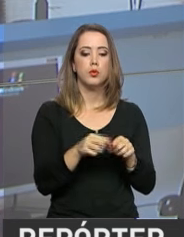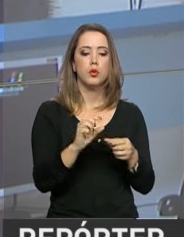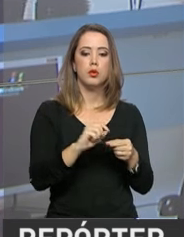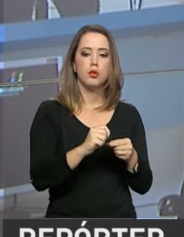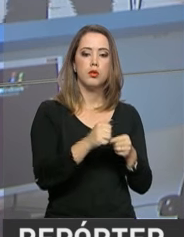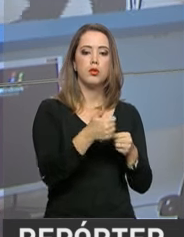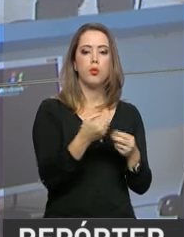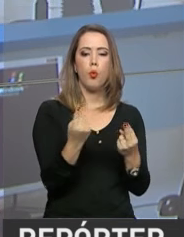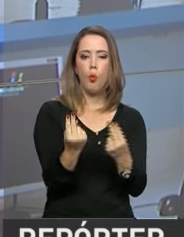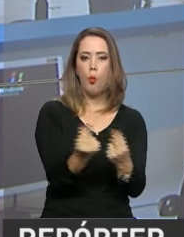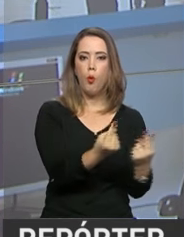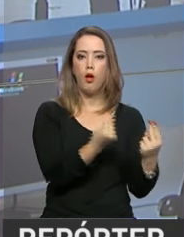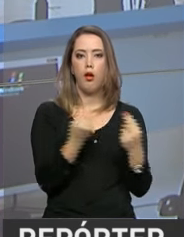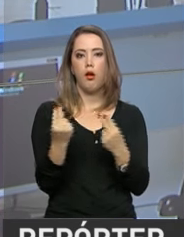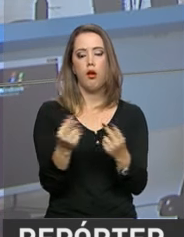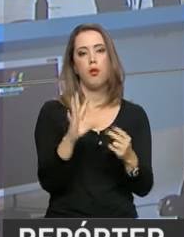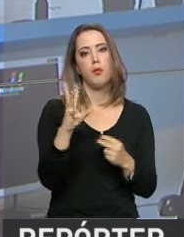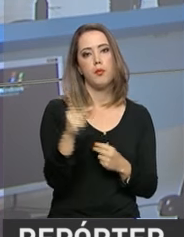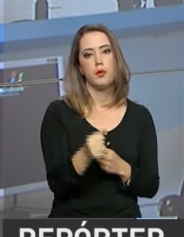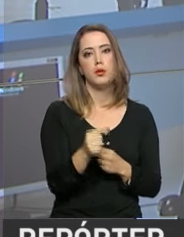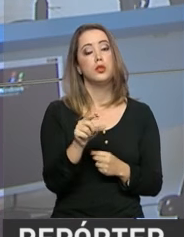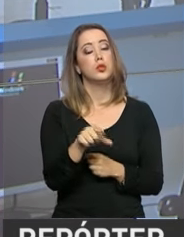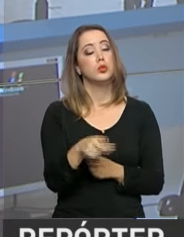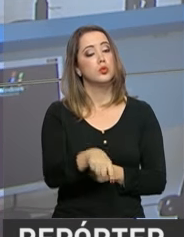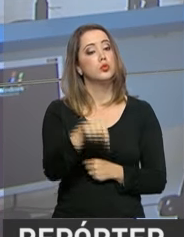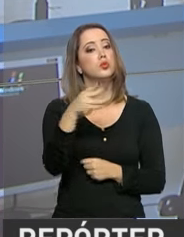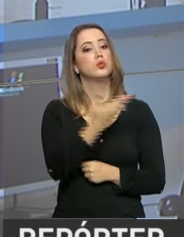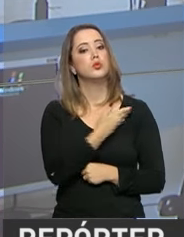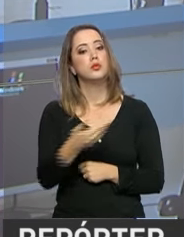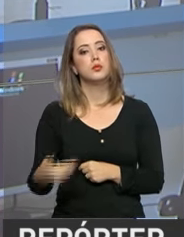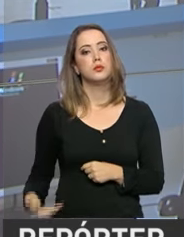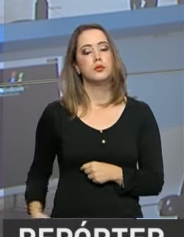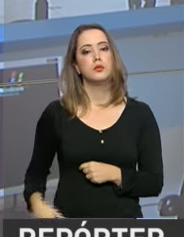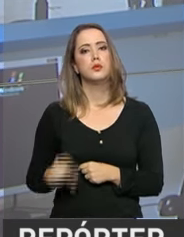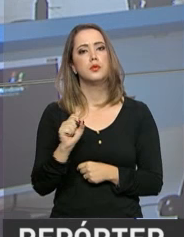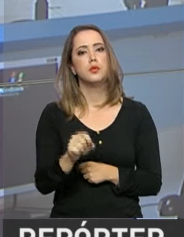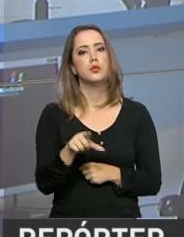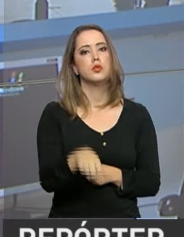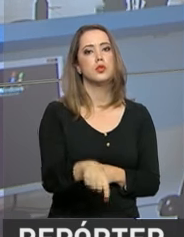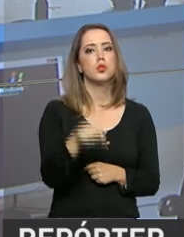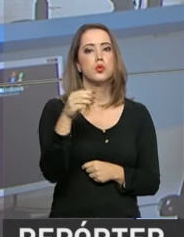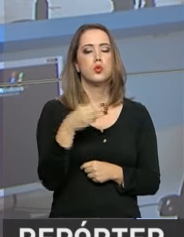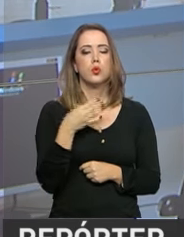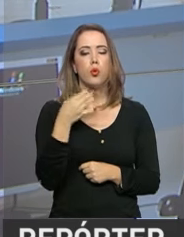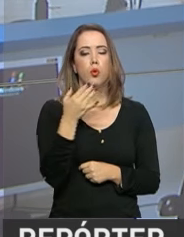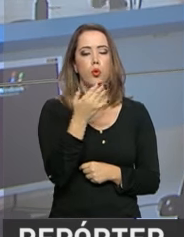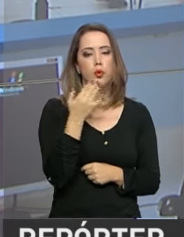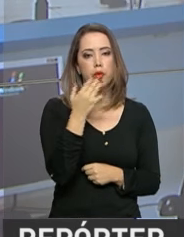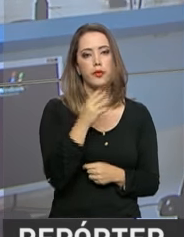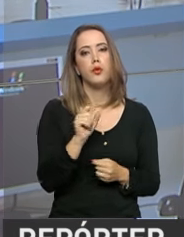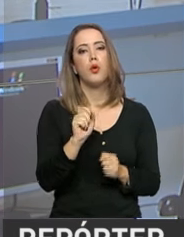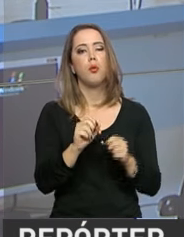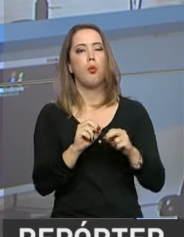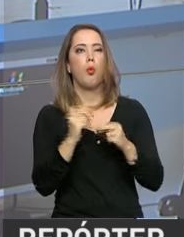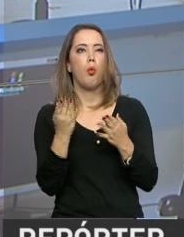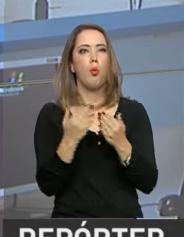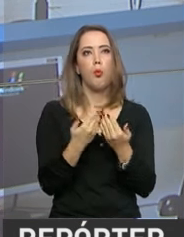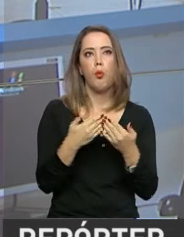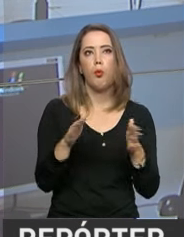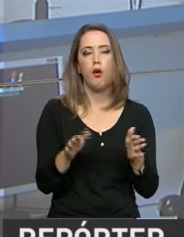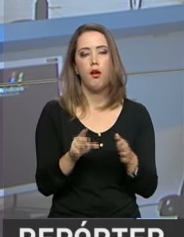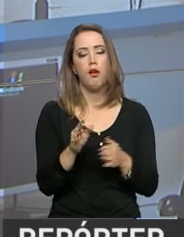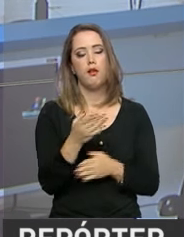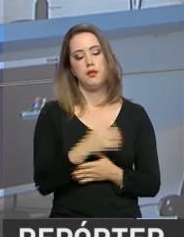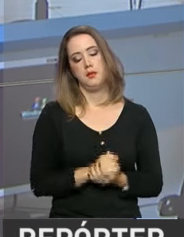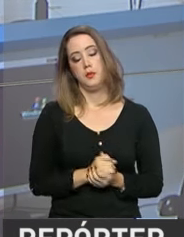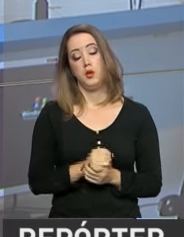iguais, seguindo um padrão definido pelo governo que deve determinar a forma, o tamanho, o modo de abertura e a cor,